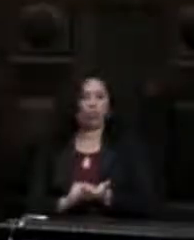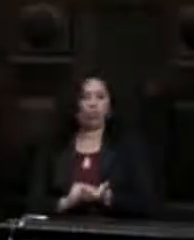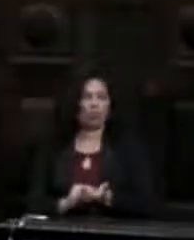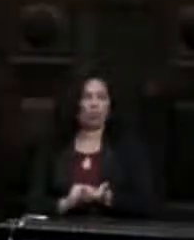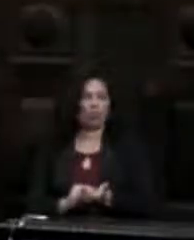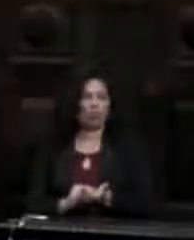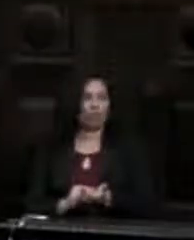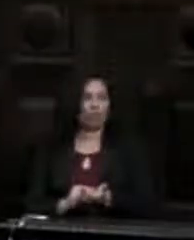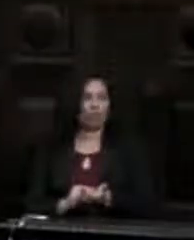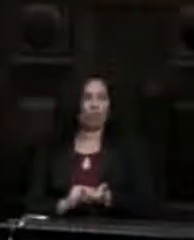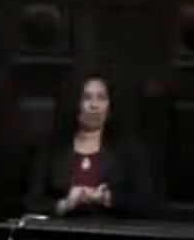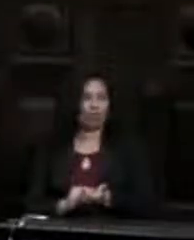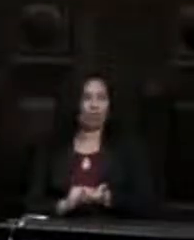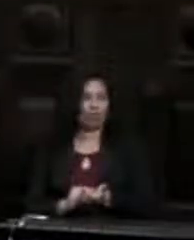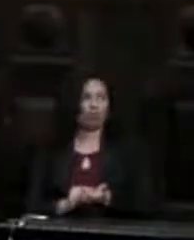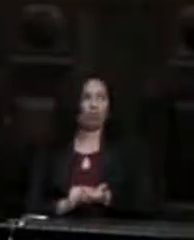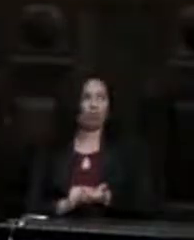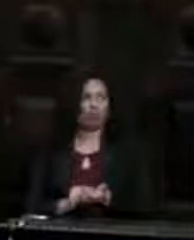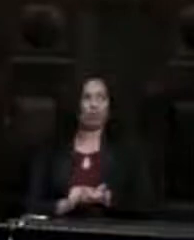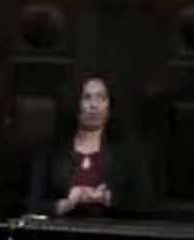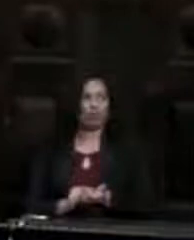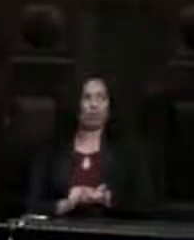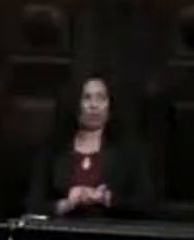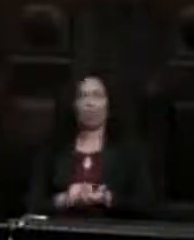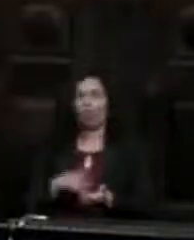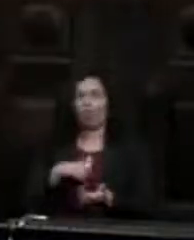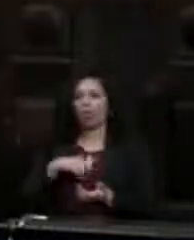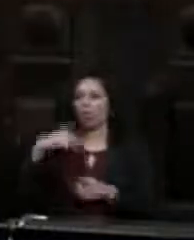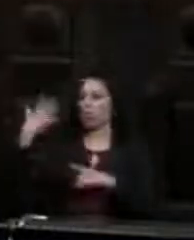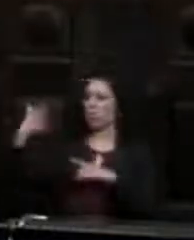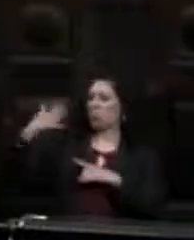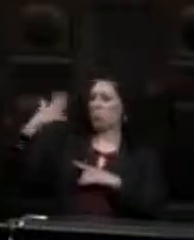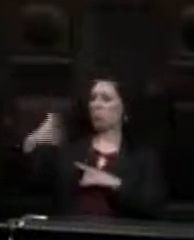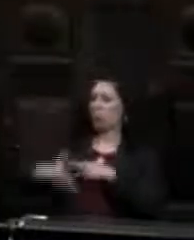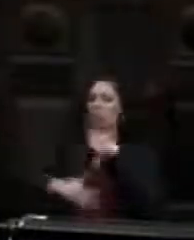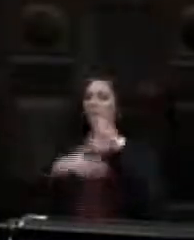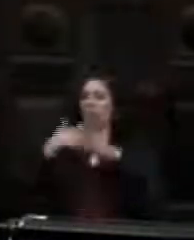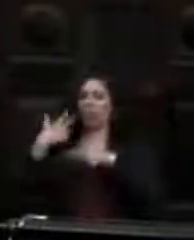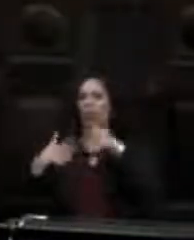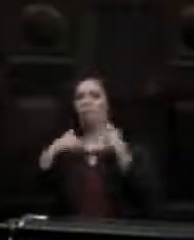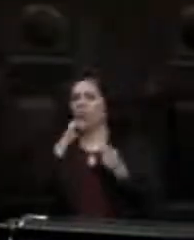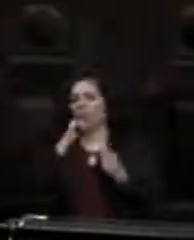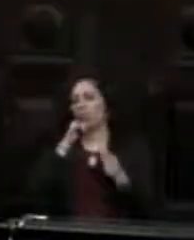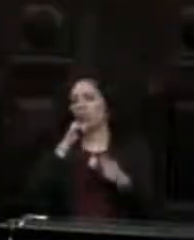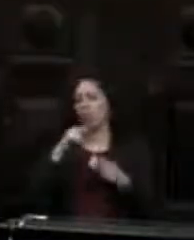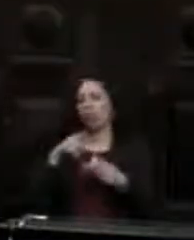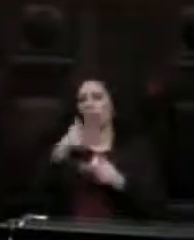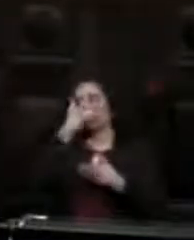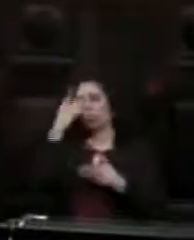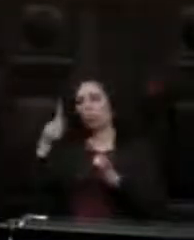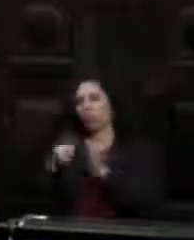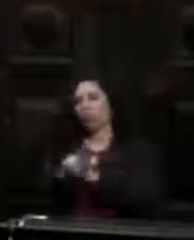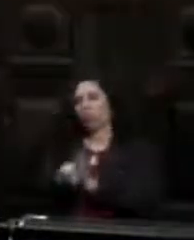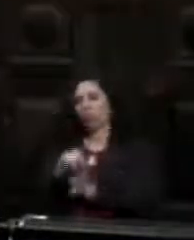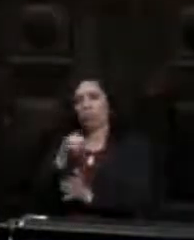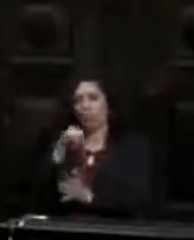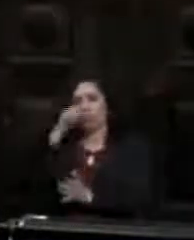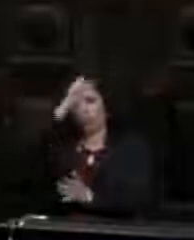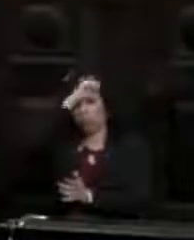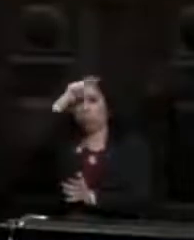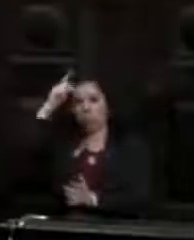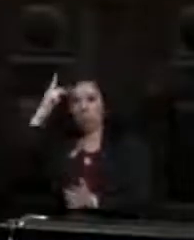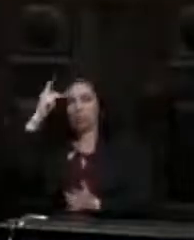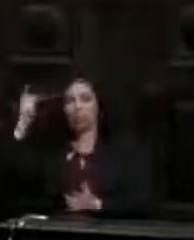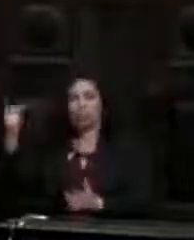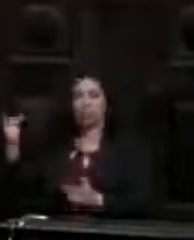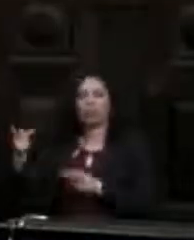Municipal. Então, no discurso, cita o Teatro Municipal como ícone da cultura brasileira, o